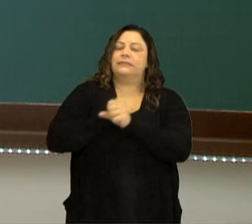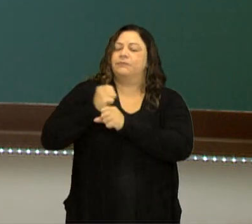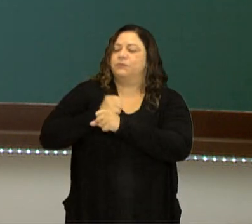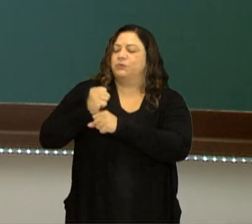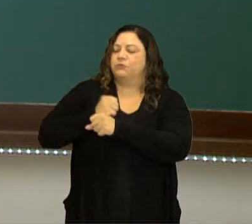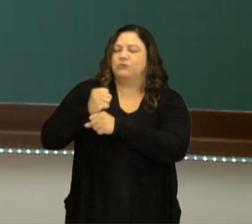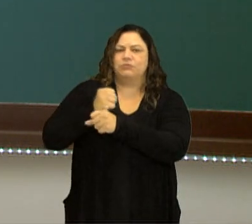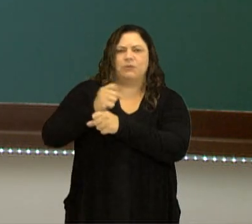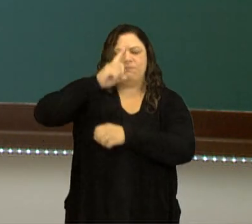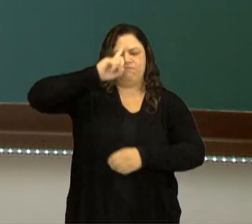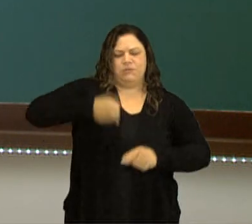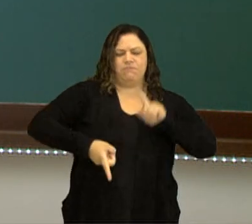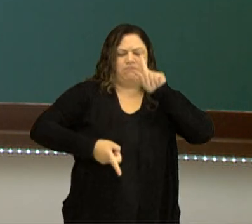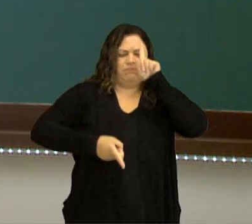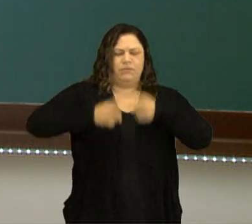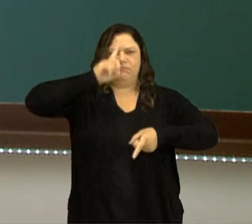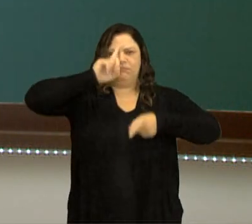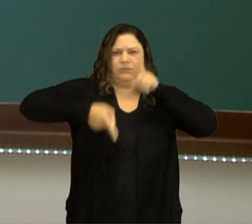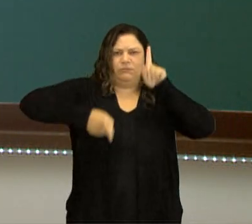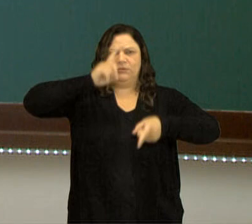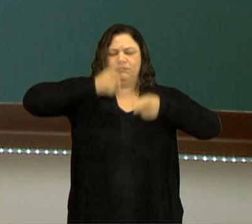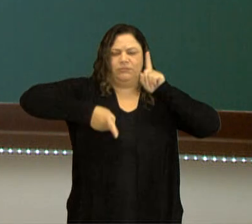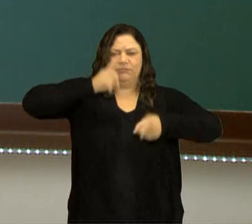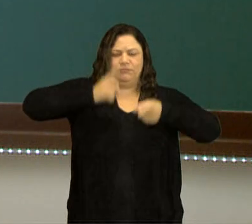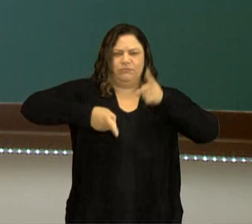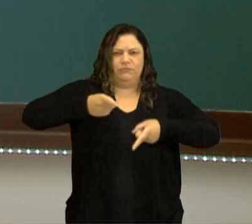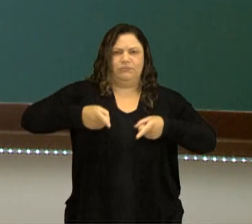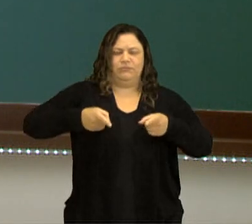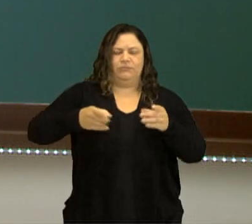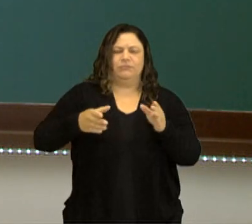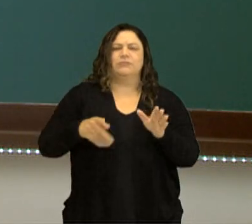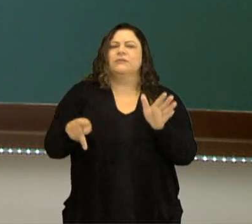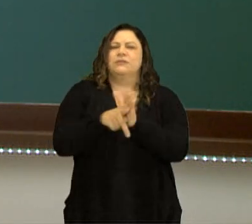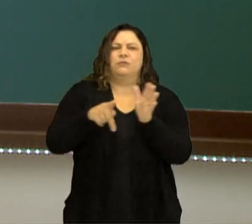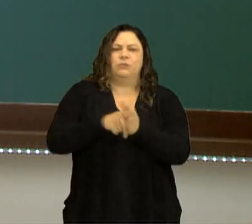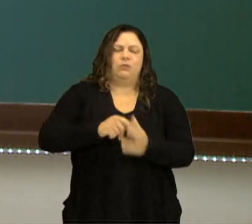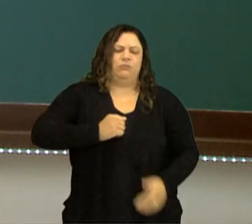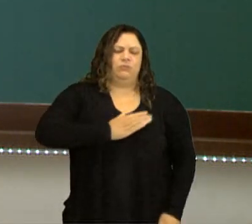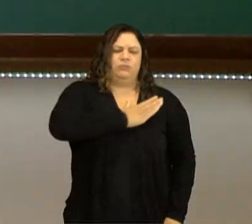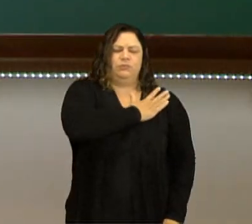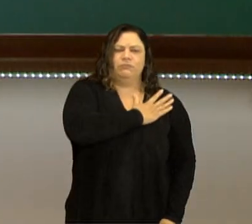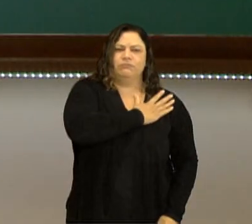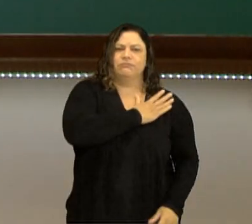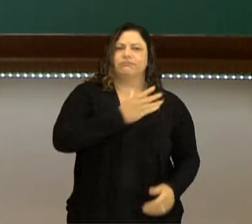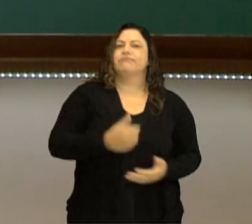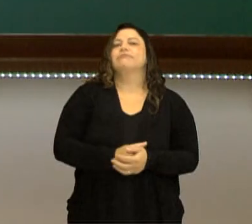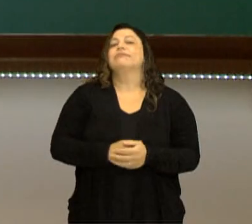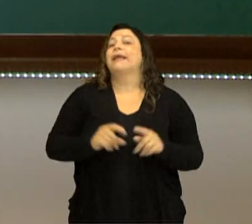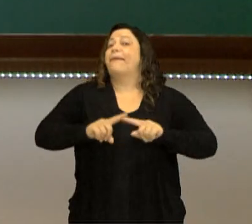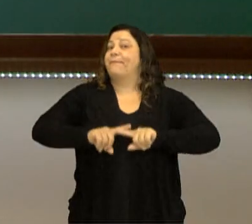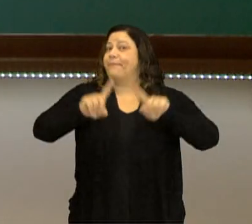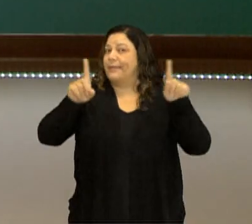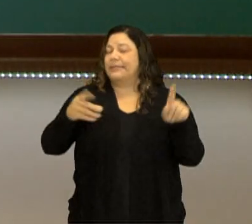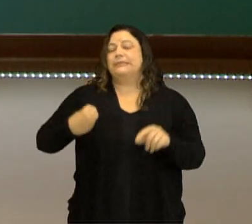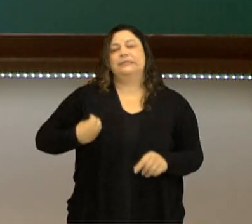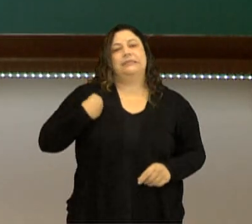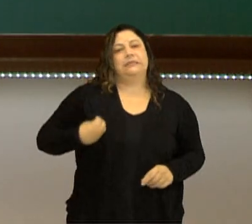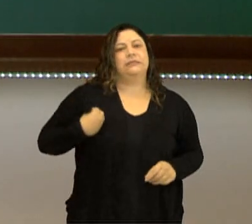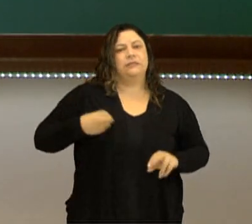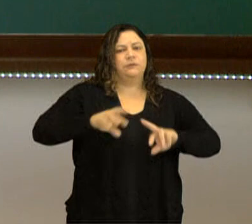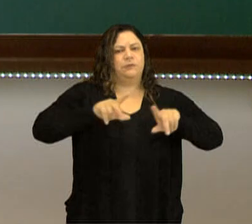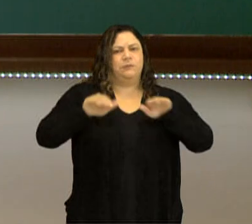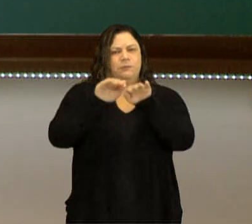maneira bastante autoritária e com um nacionalismo exacerbado. Mas, apesar de ele viver com